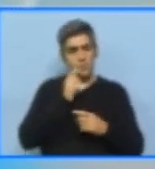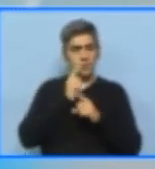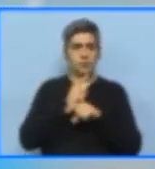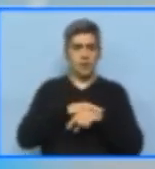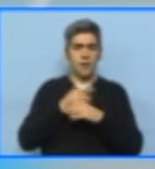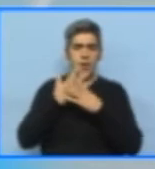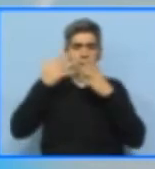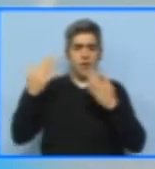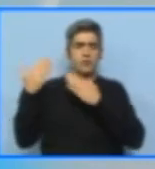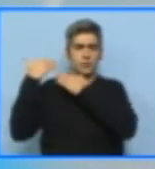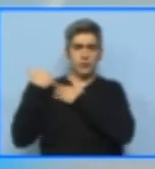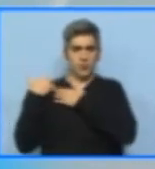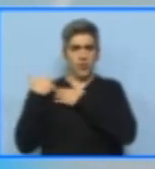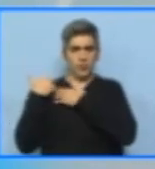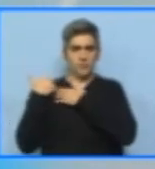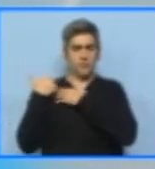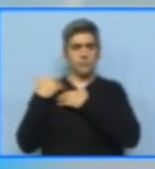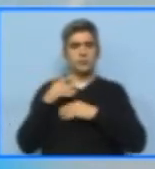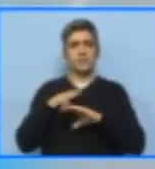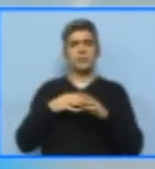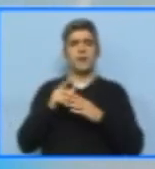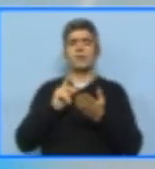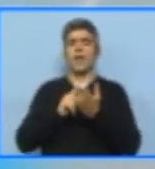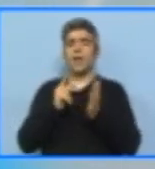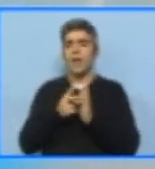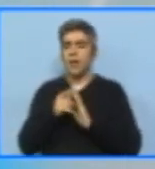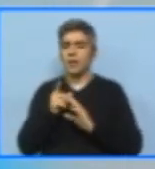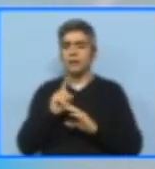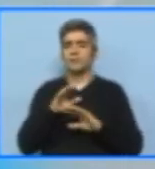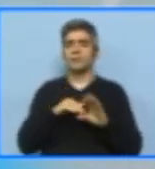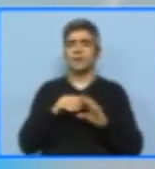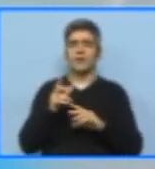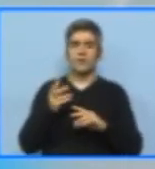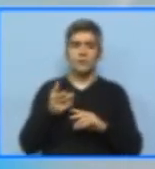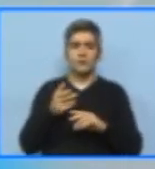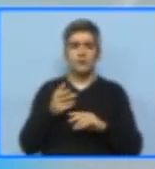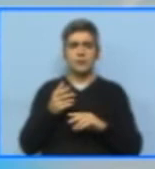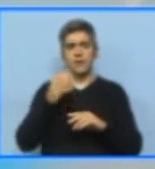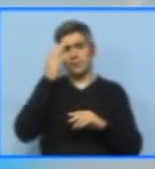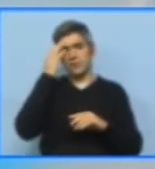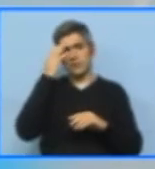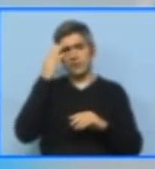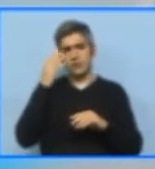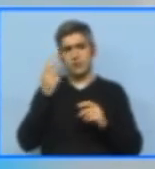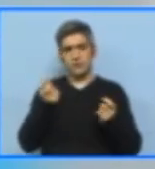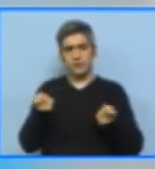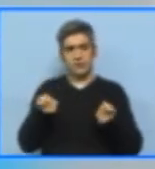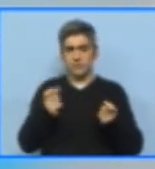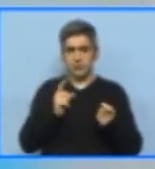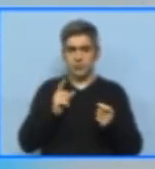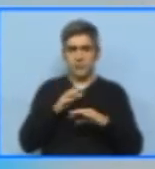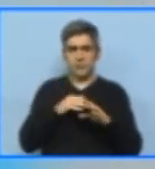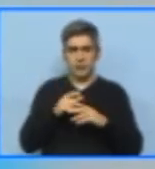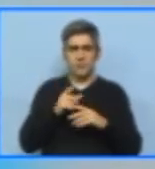enorme responsabilidade, porque isto não se faz da técnica, não se faz da capacidade da administração,